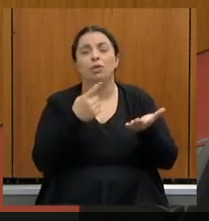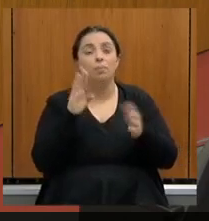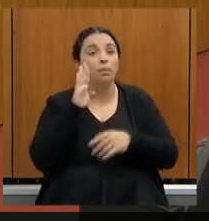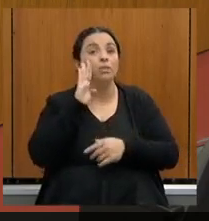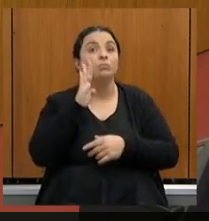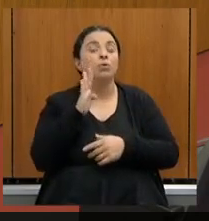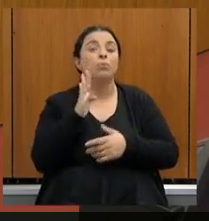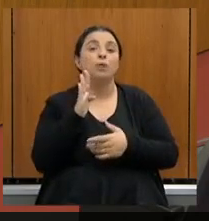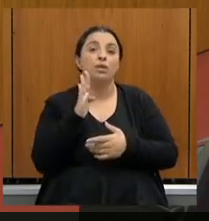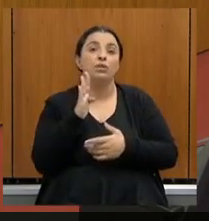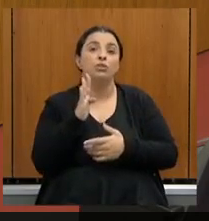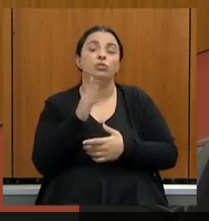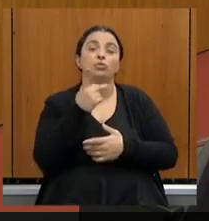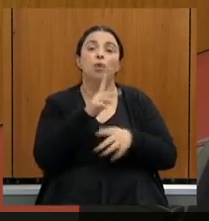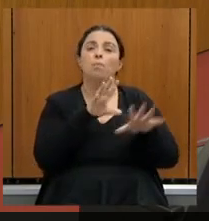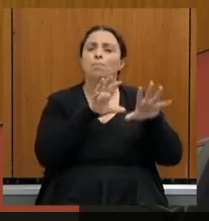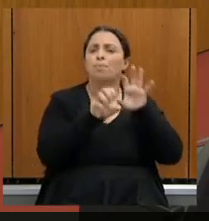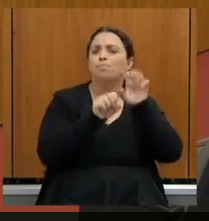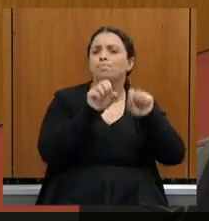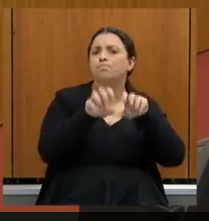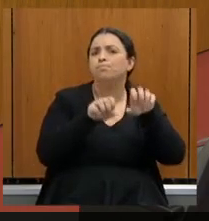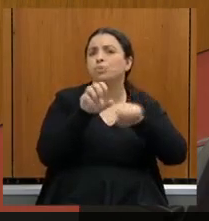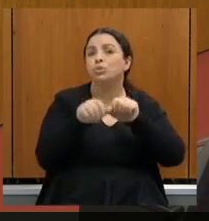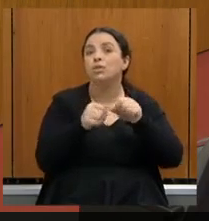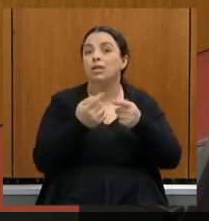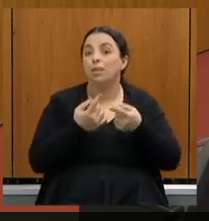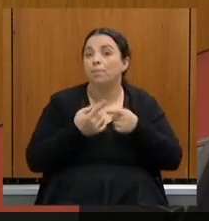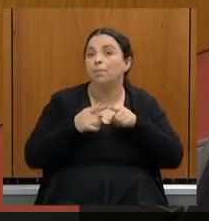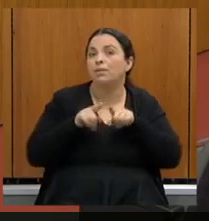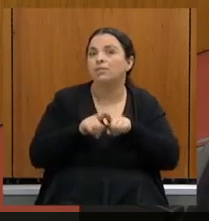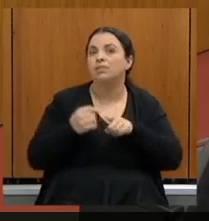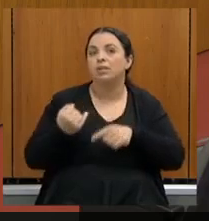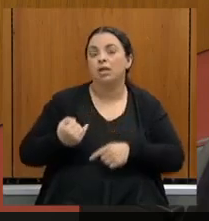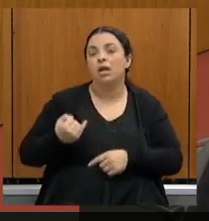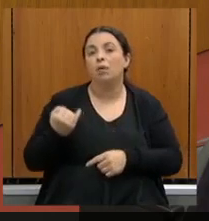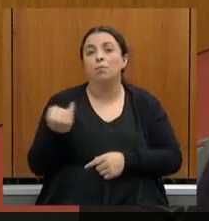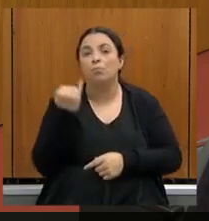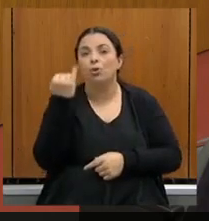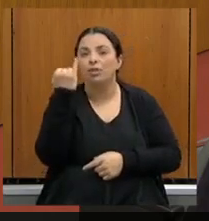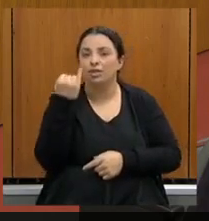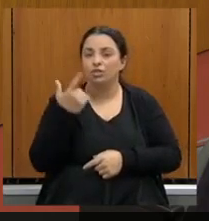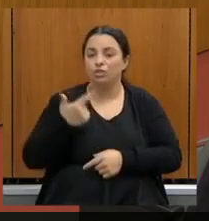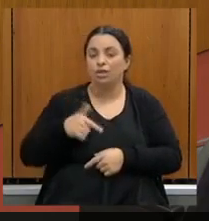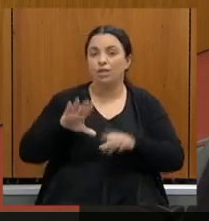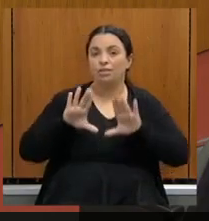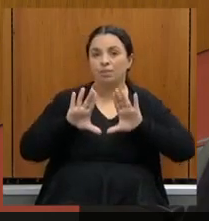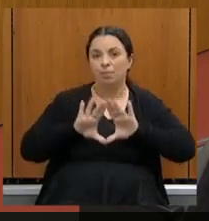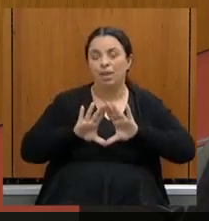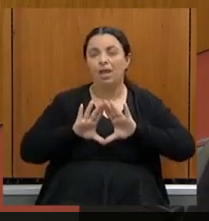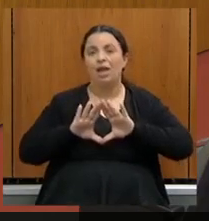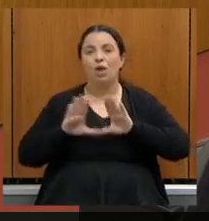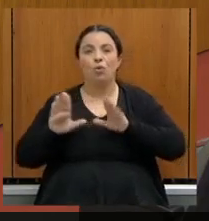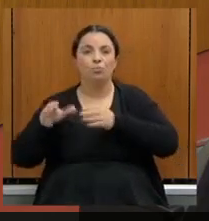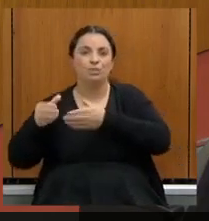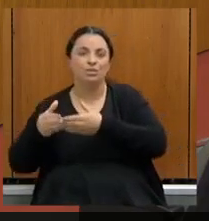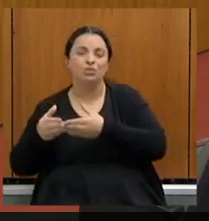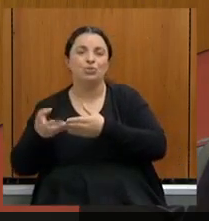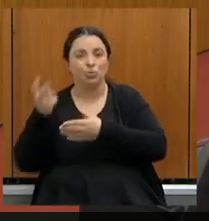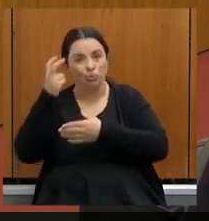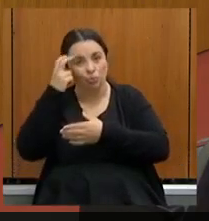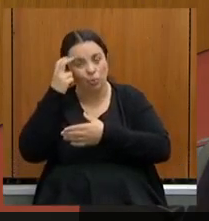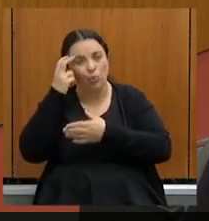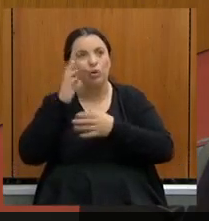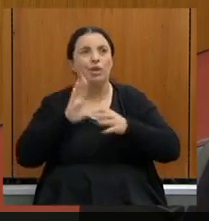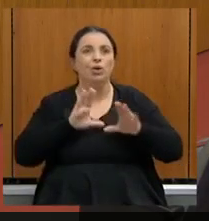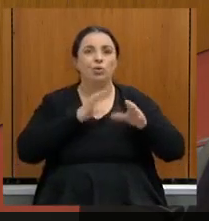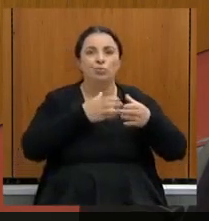pela busca desta parceria importante entre a Assembleia entre a Comissão de Cultura a Comissão